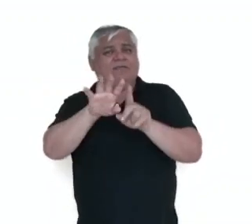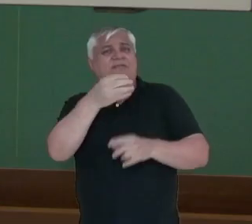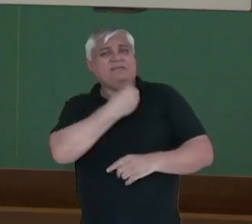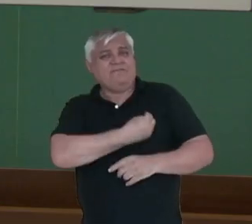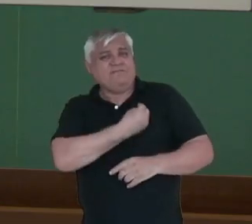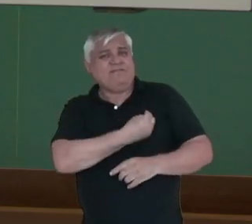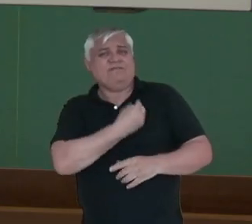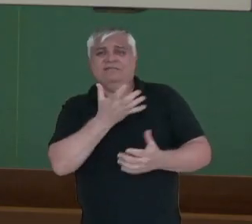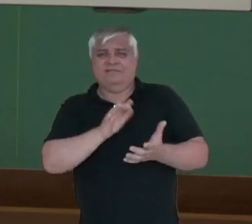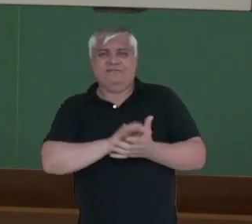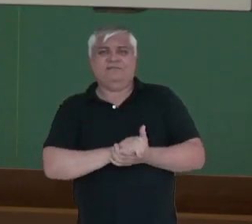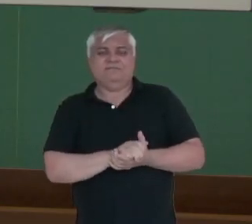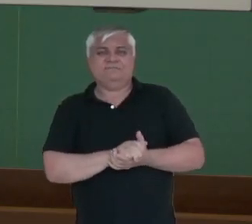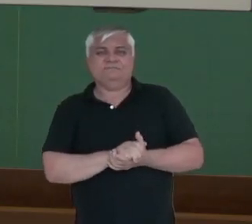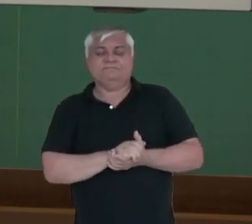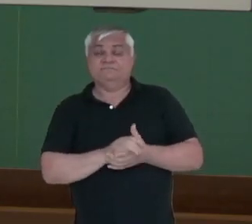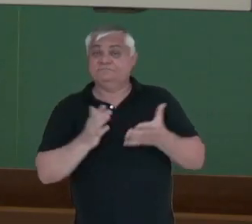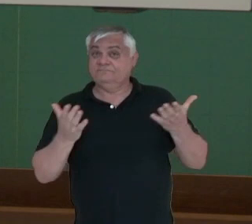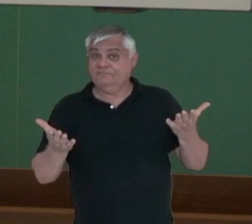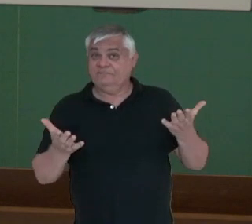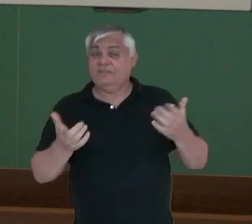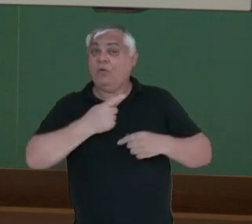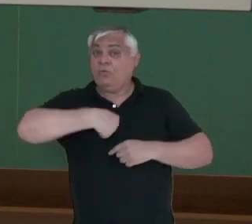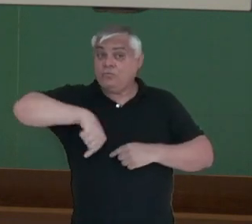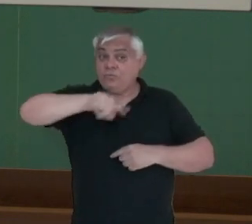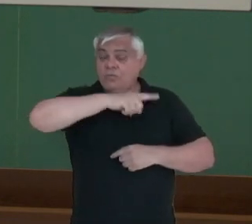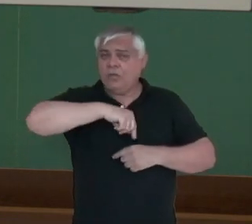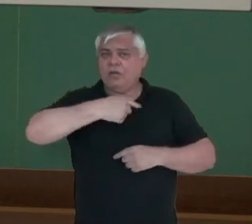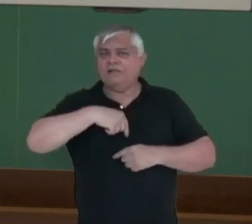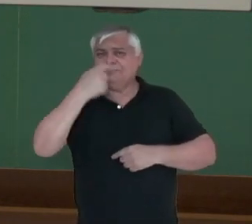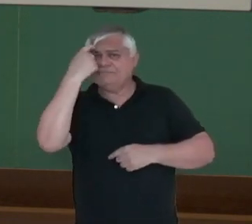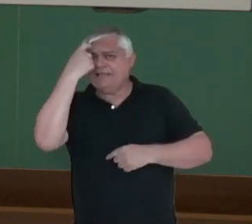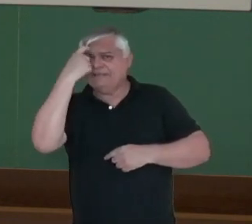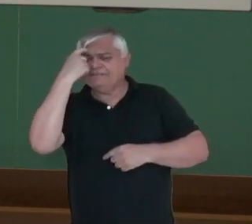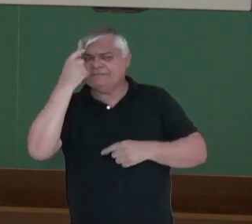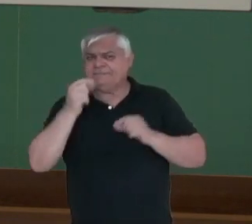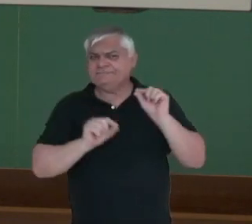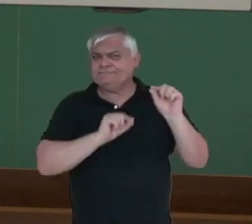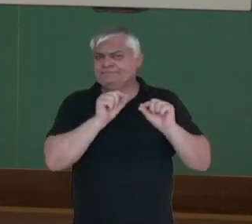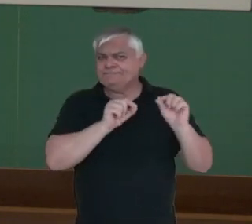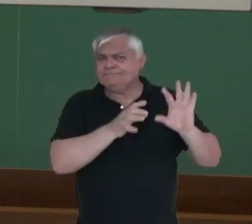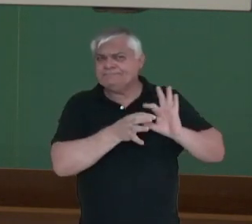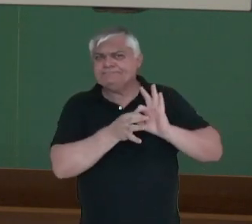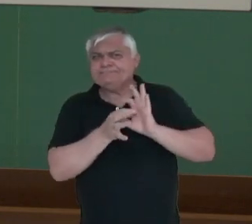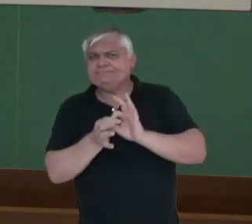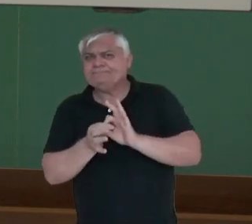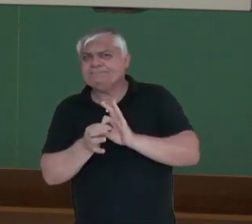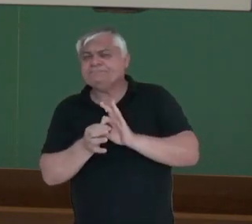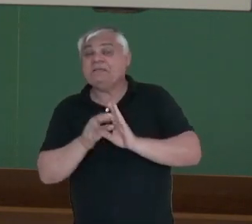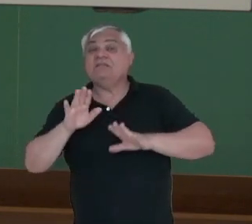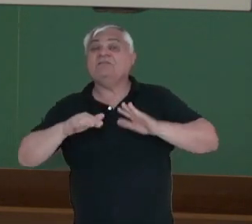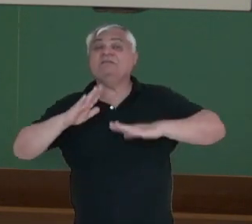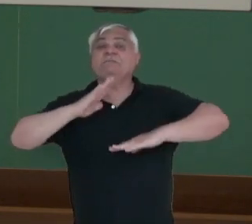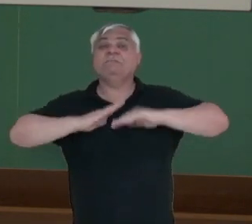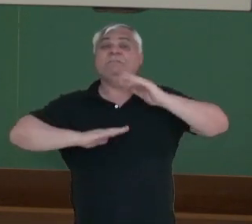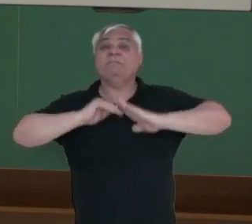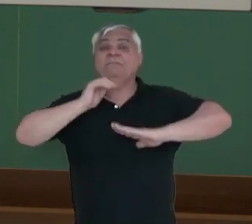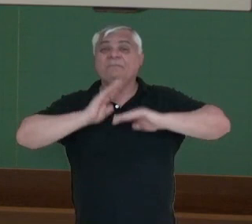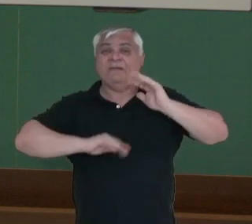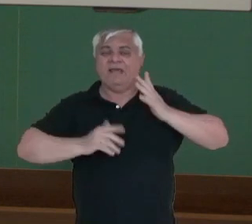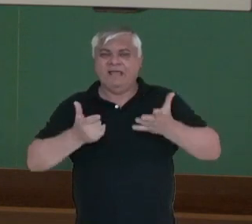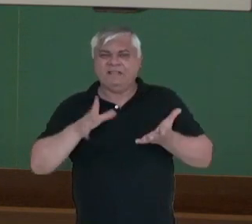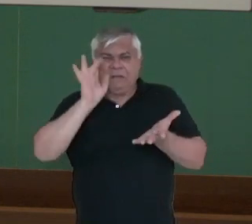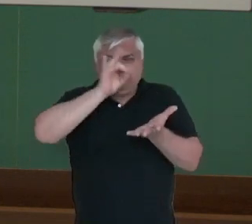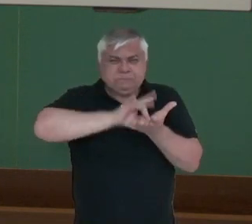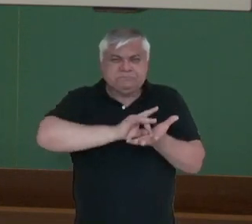vida cotidiana. Então, a gente é levado a estabelecer esses princípios que, na realidade prática, não se